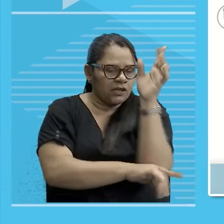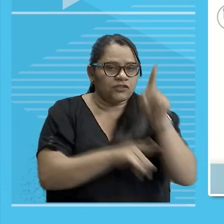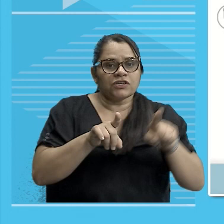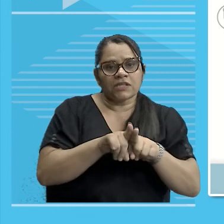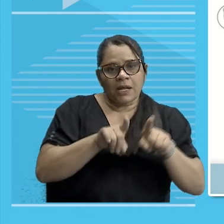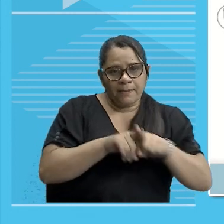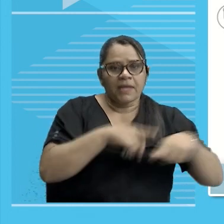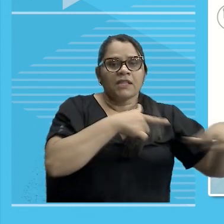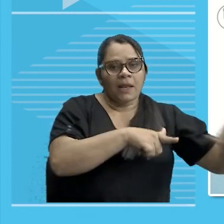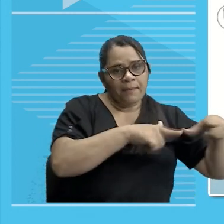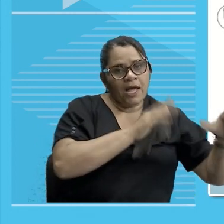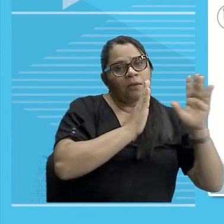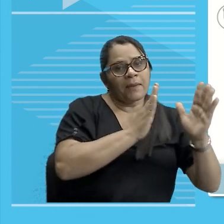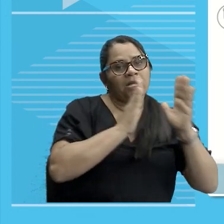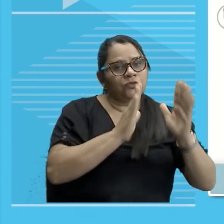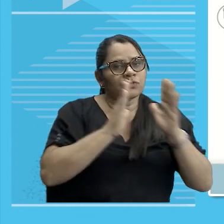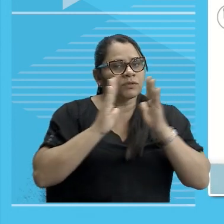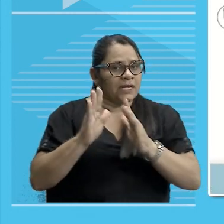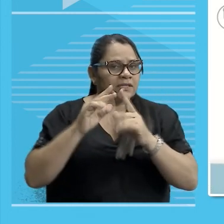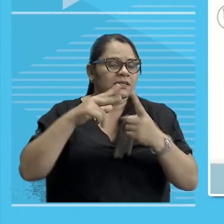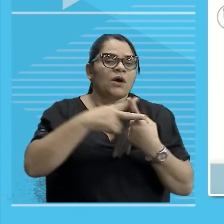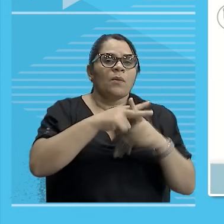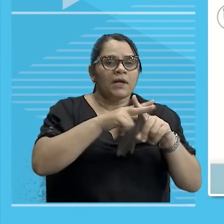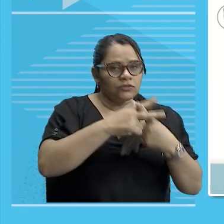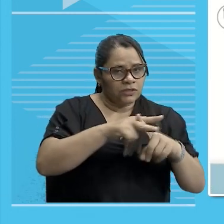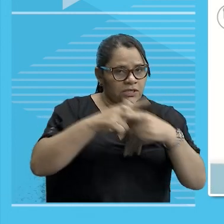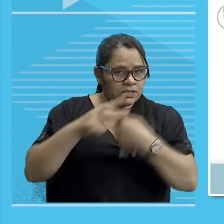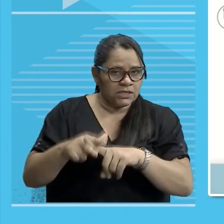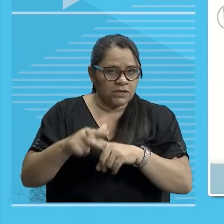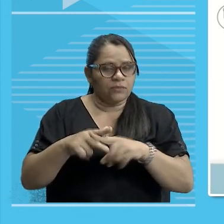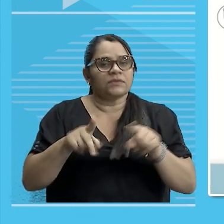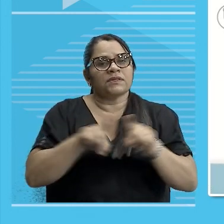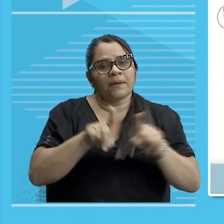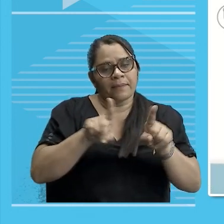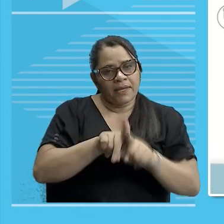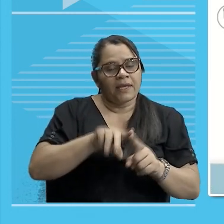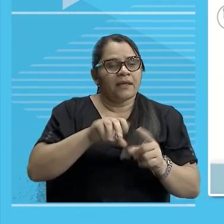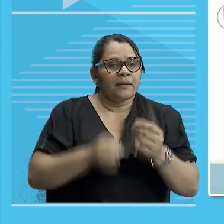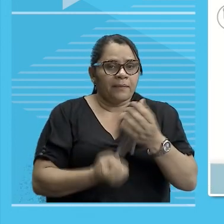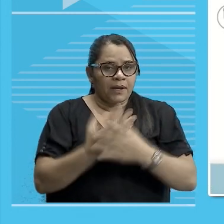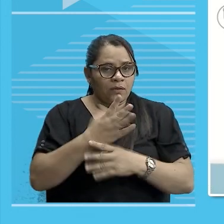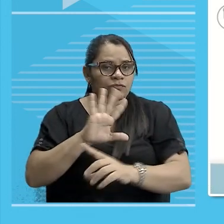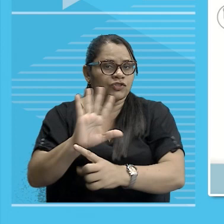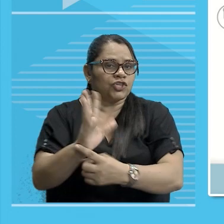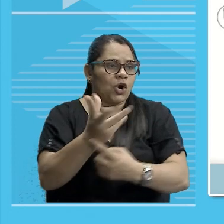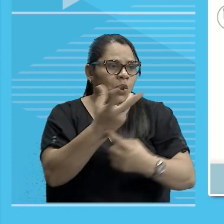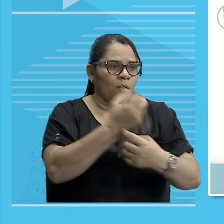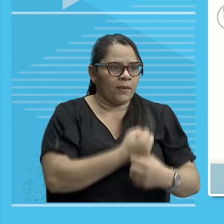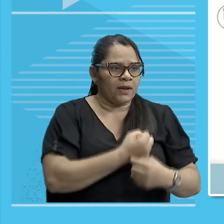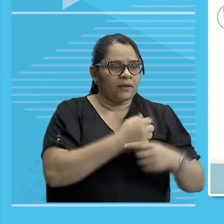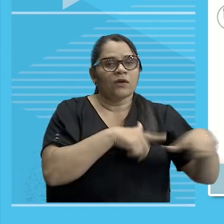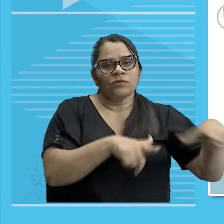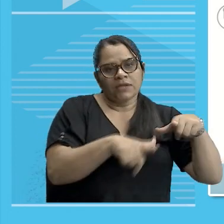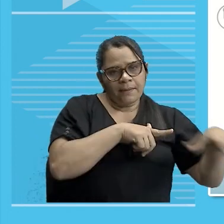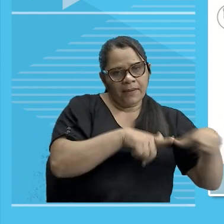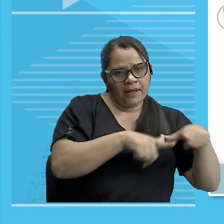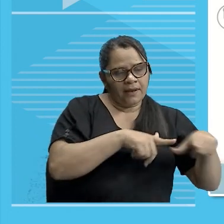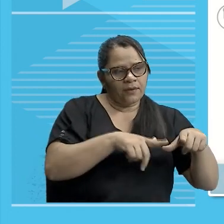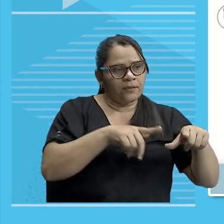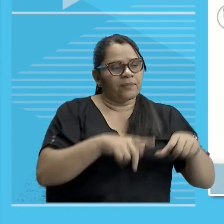manutenção mão de obra e método gente essa questão